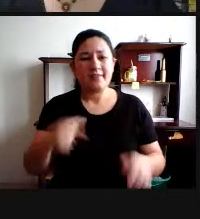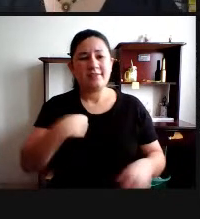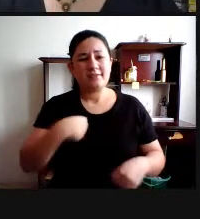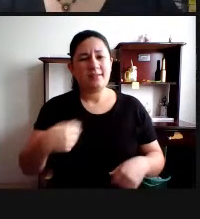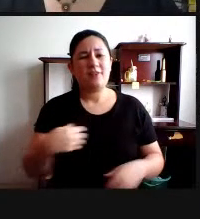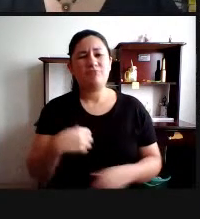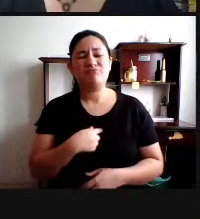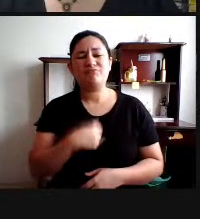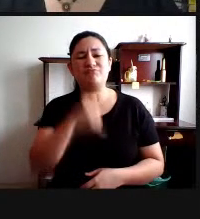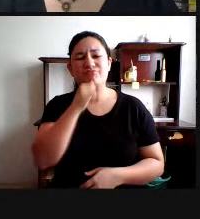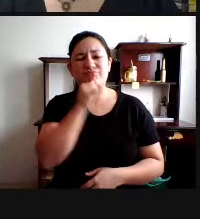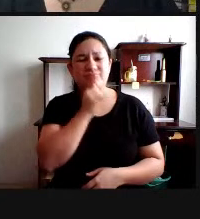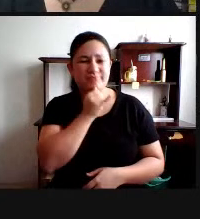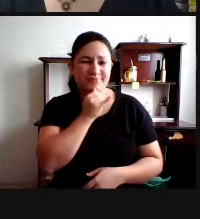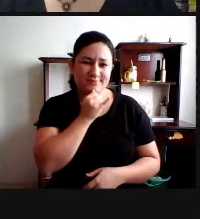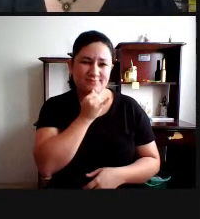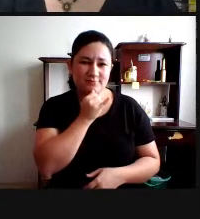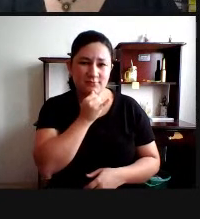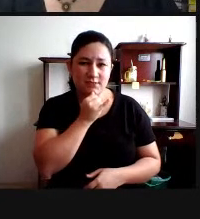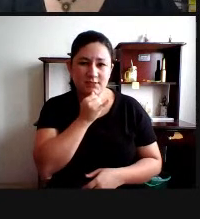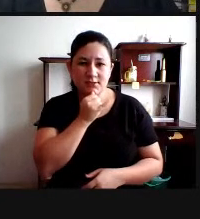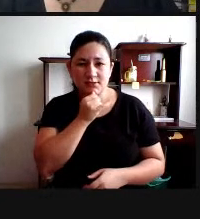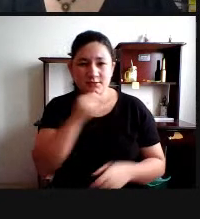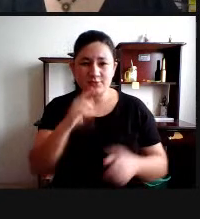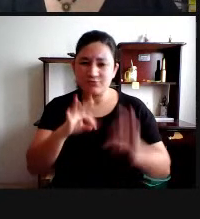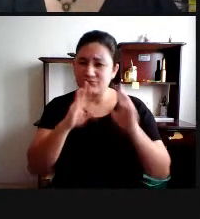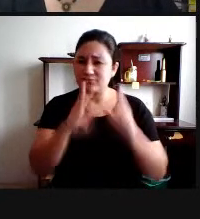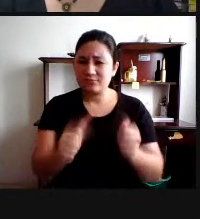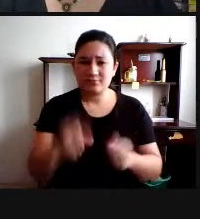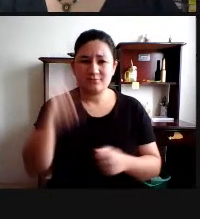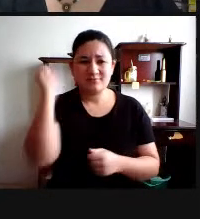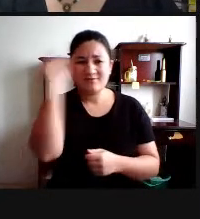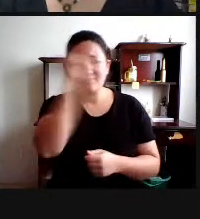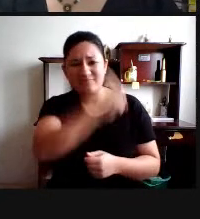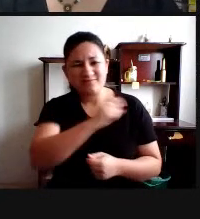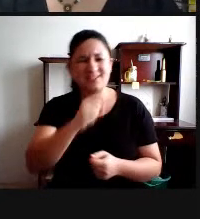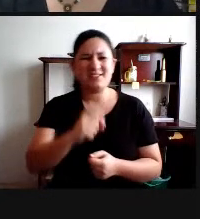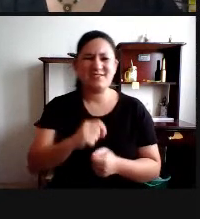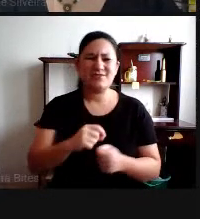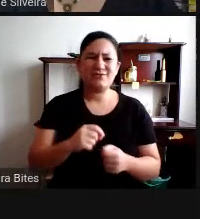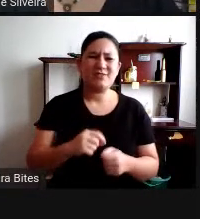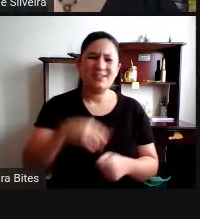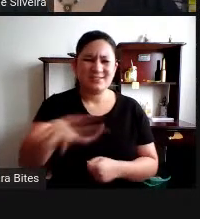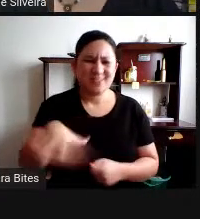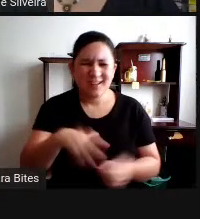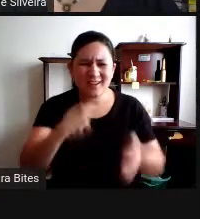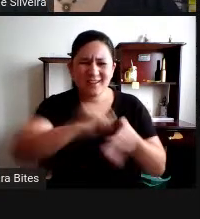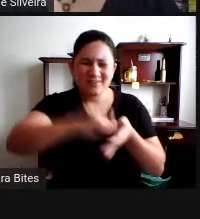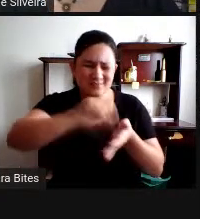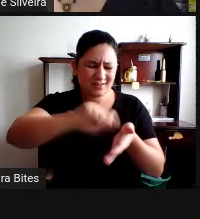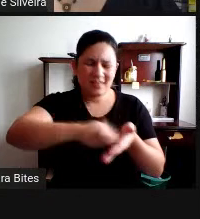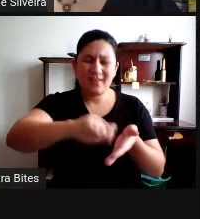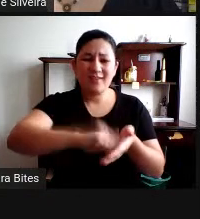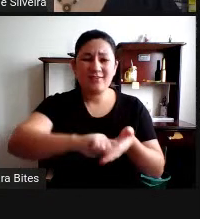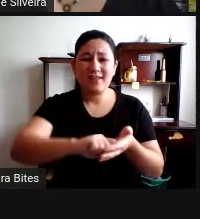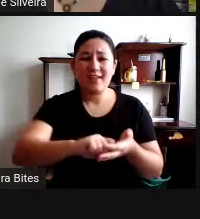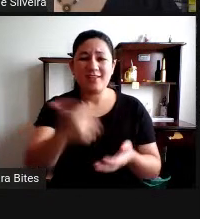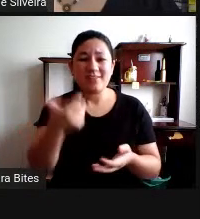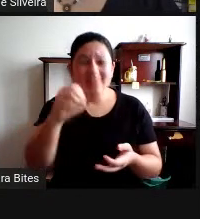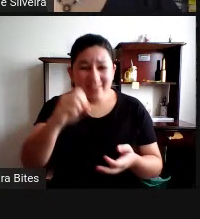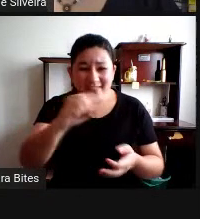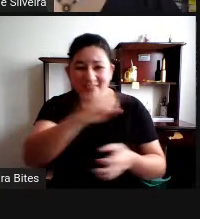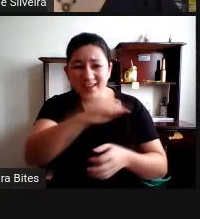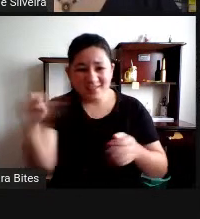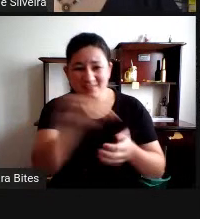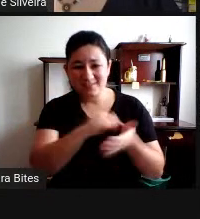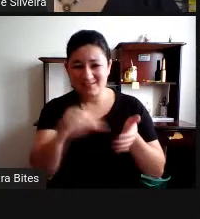insatisfeito com tudo isso e a dificuldade que há em geral para escrever apenas dez linhas no senso comum em relação aos fatos de